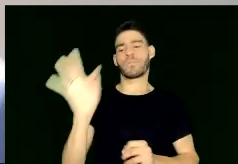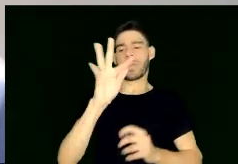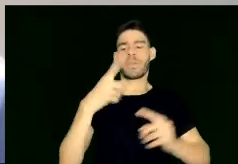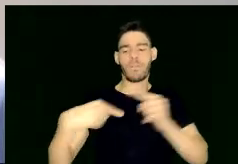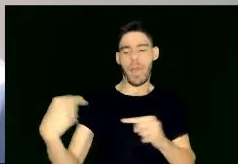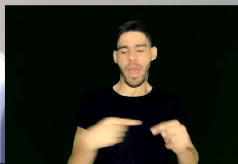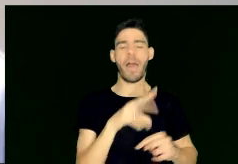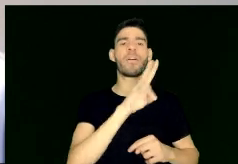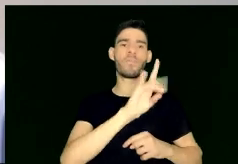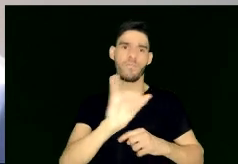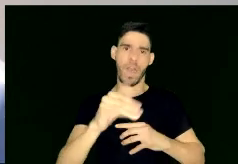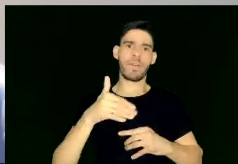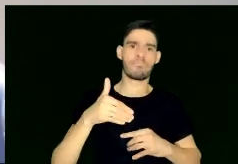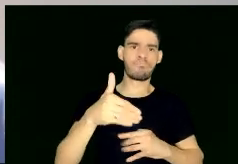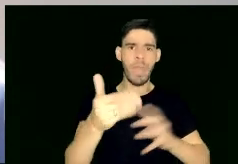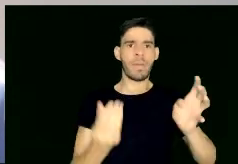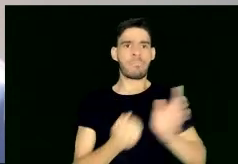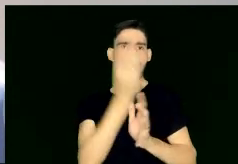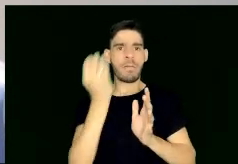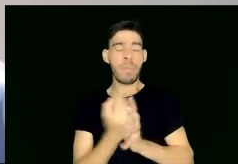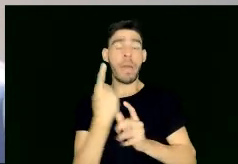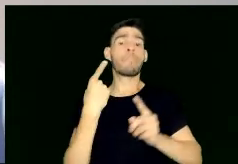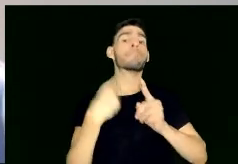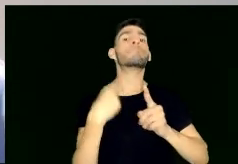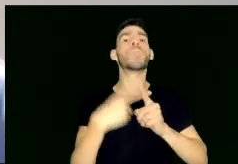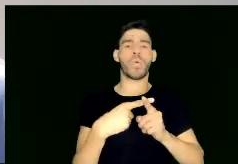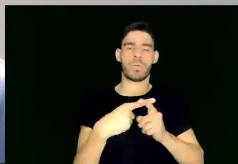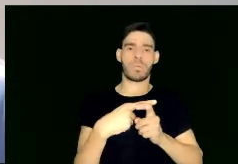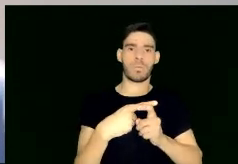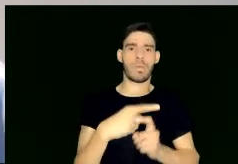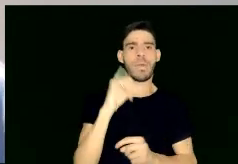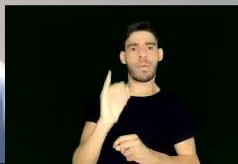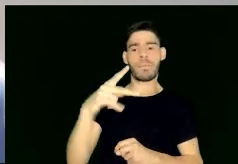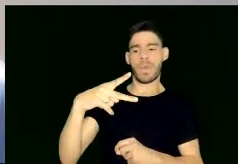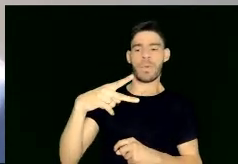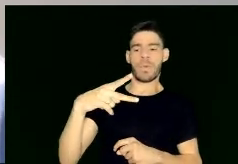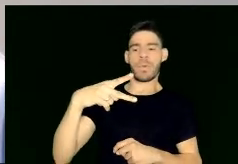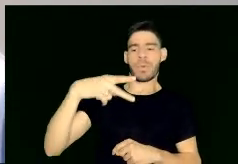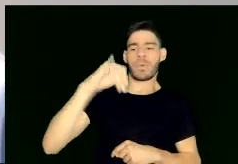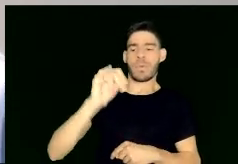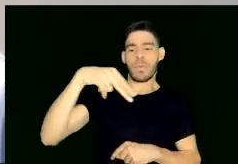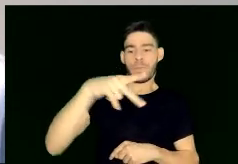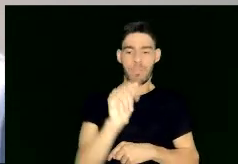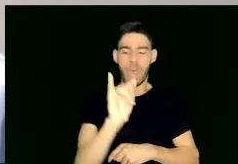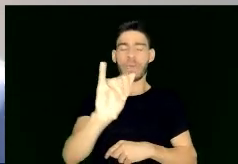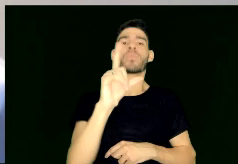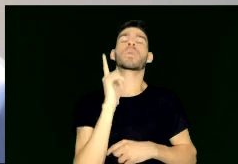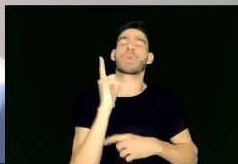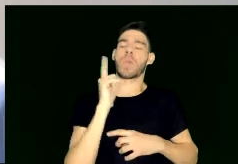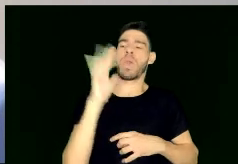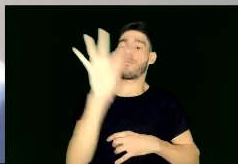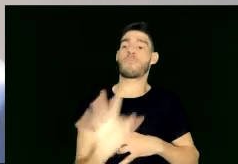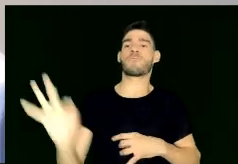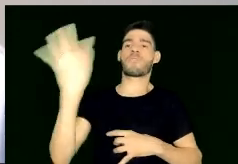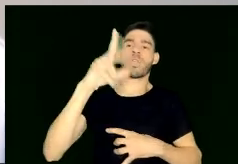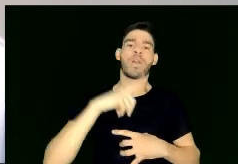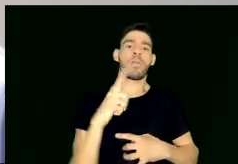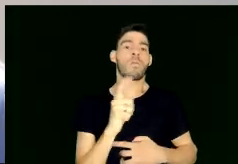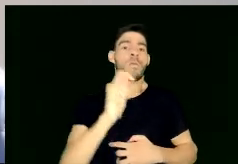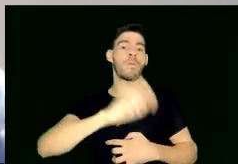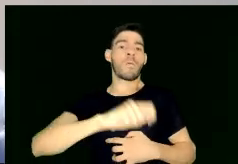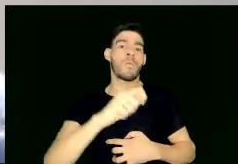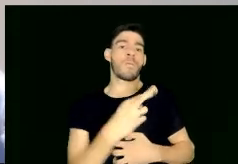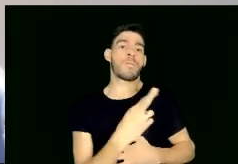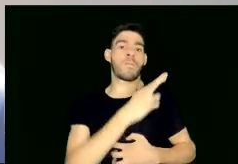a questão, ou as diversas questões que daí surgirão, justamente porque o INPI é uma autarquia federal e, em razão, a